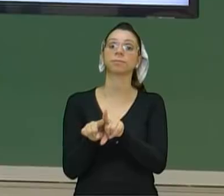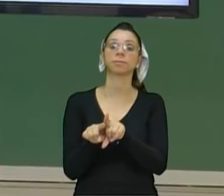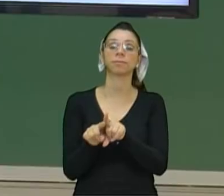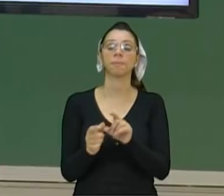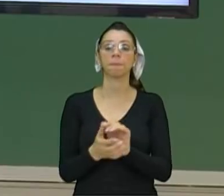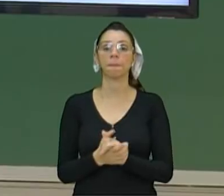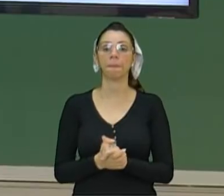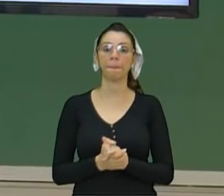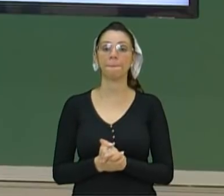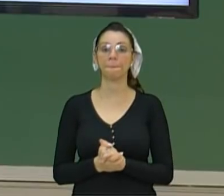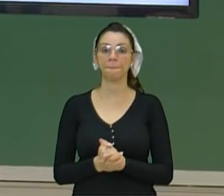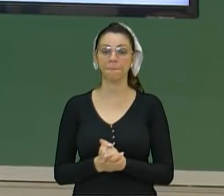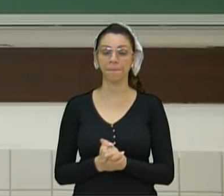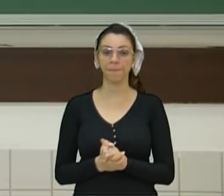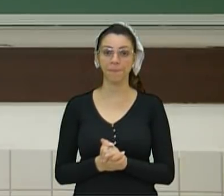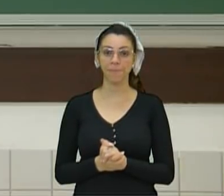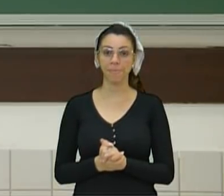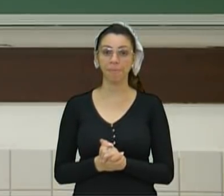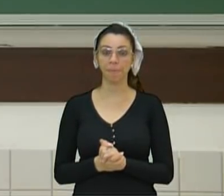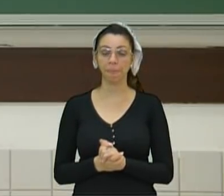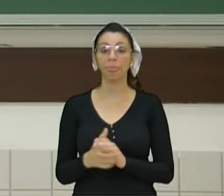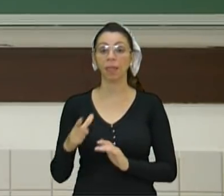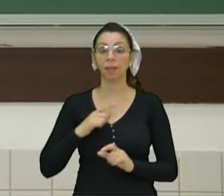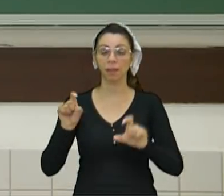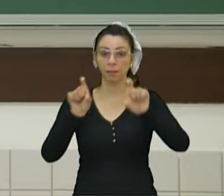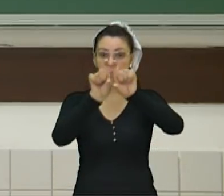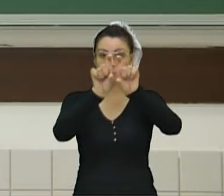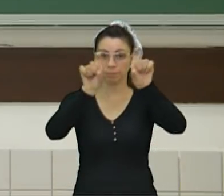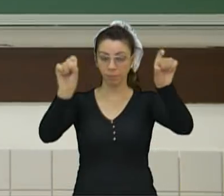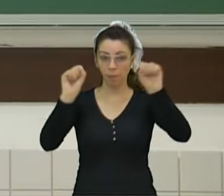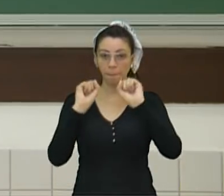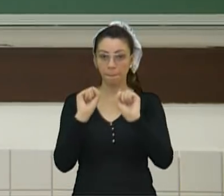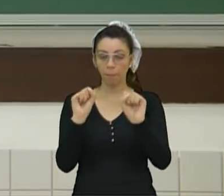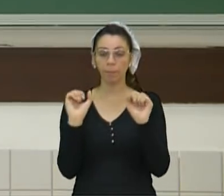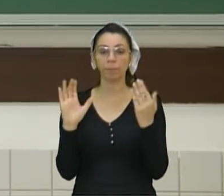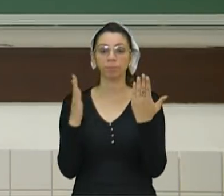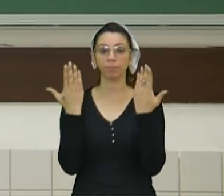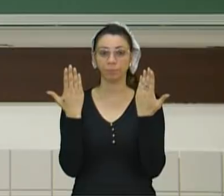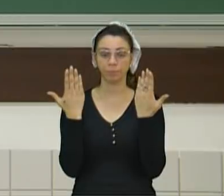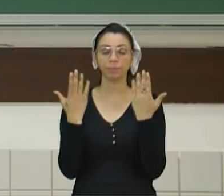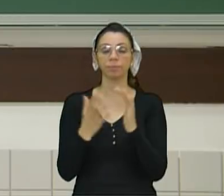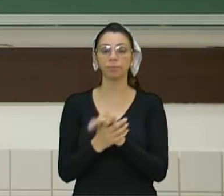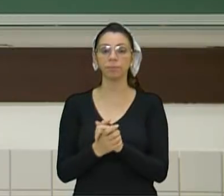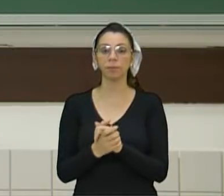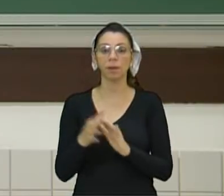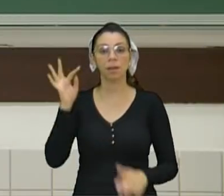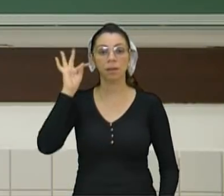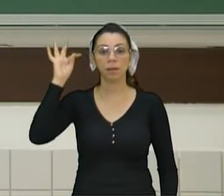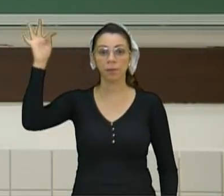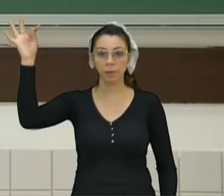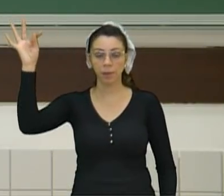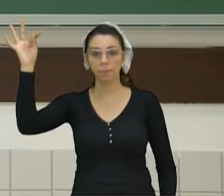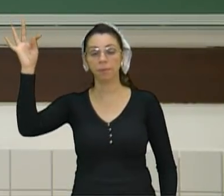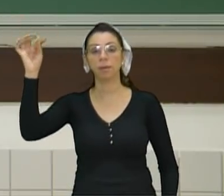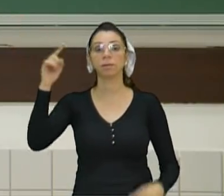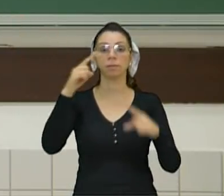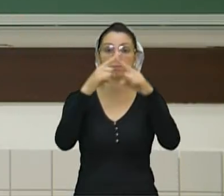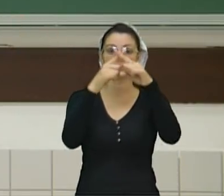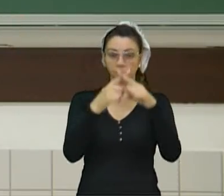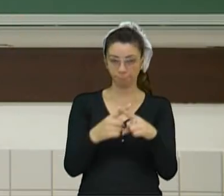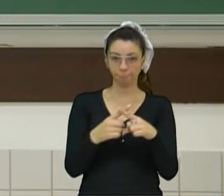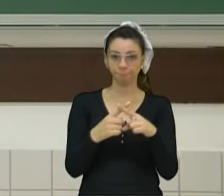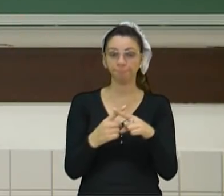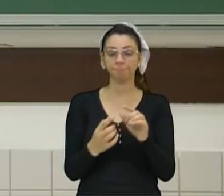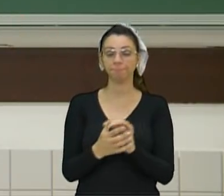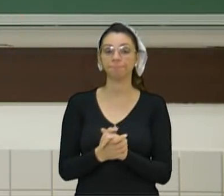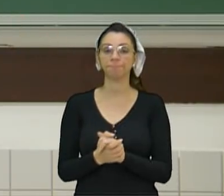temos a nossa fórmula lá da probabilidade, né? No caso do teorema da probabilidade, que é a multiplicação. Quando